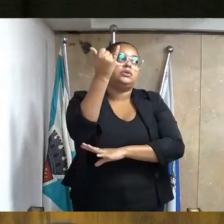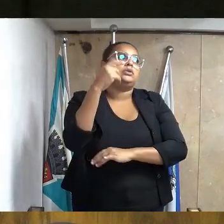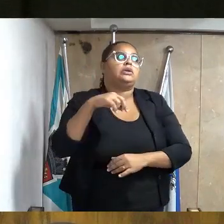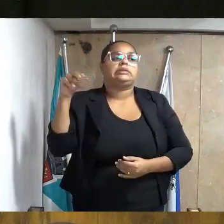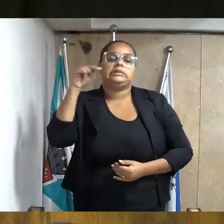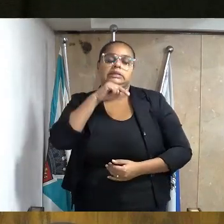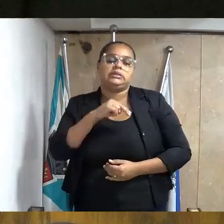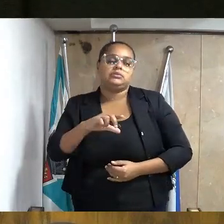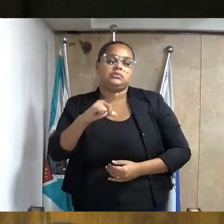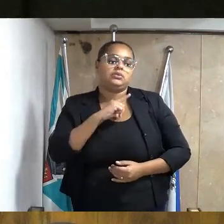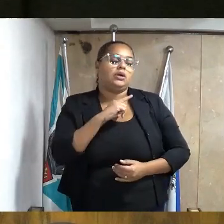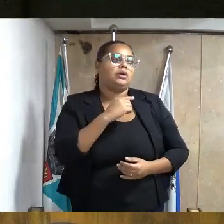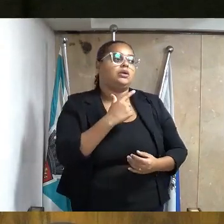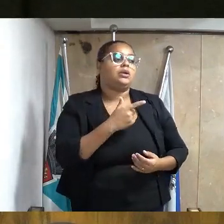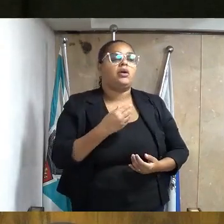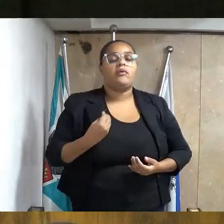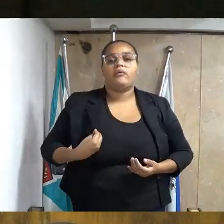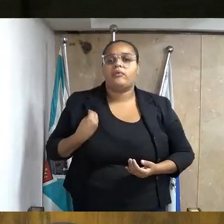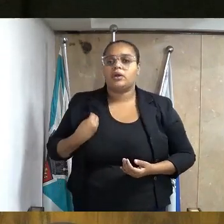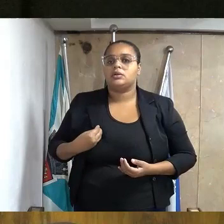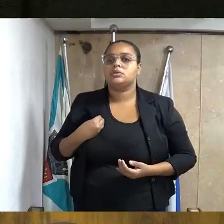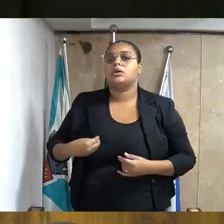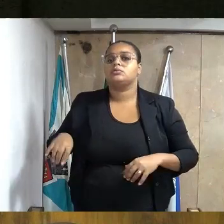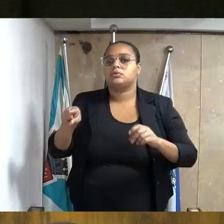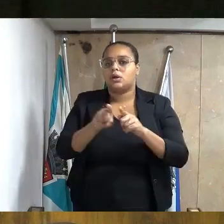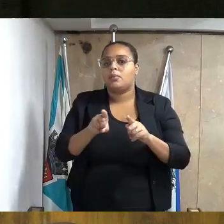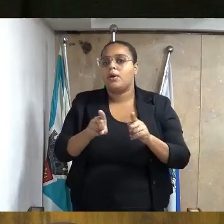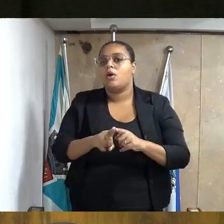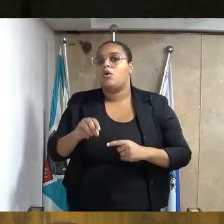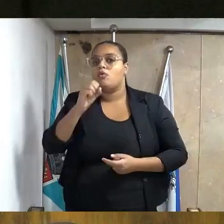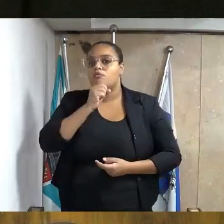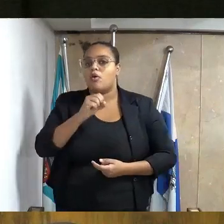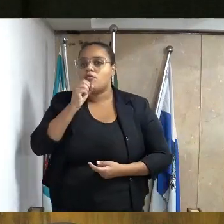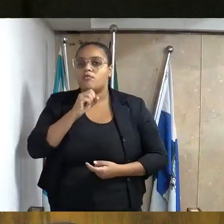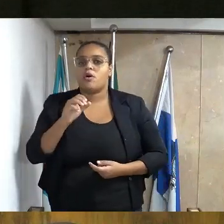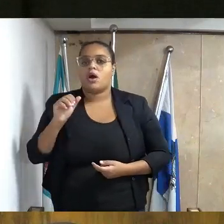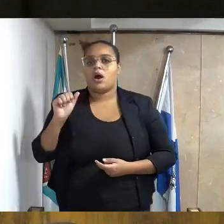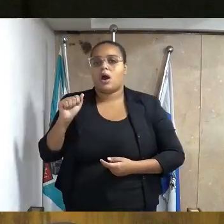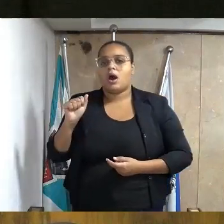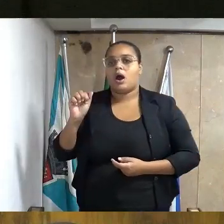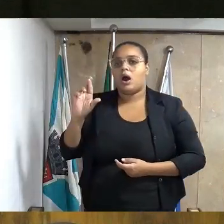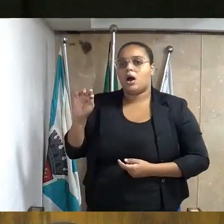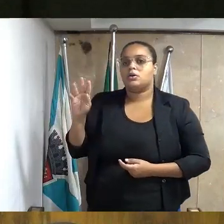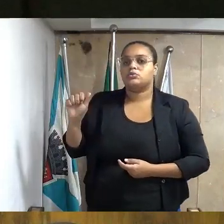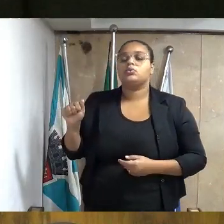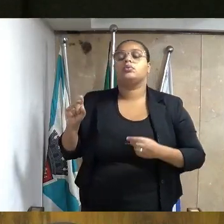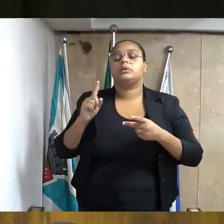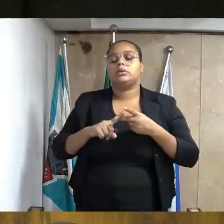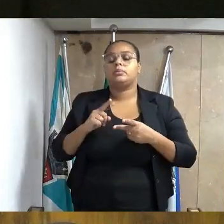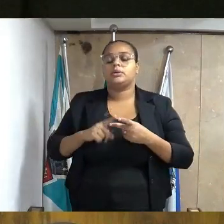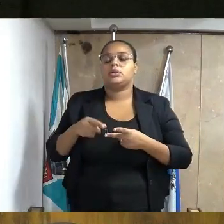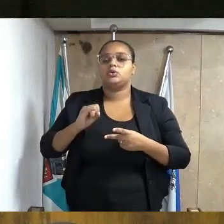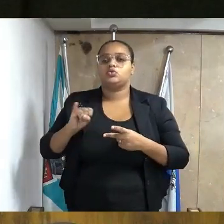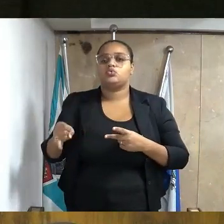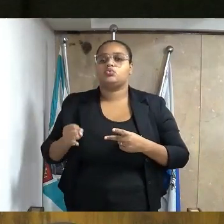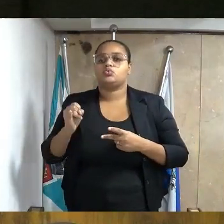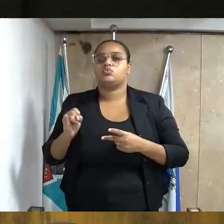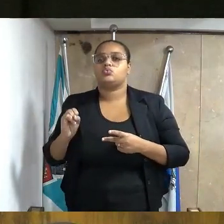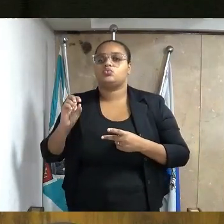sua vida. Eu, como avô também, do Arthur e da Júlia, a